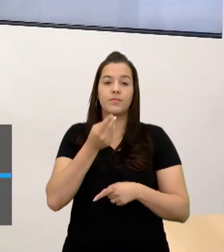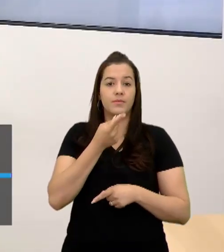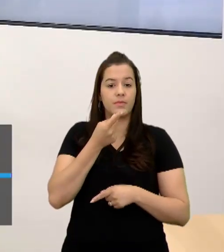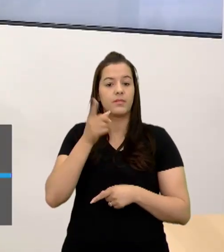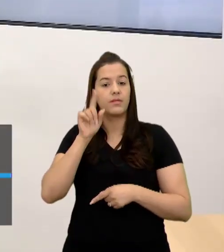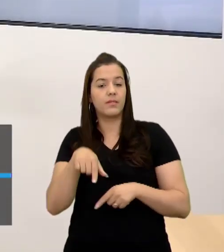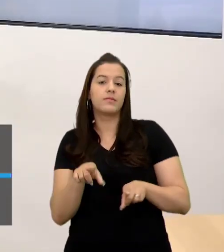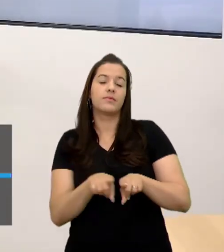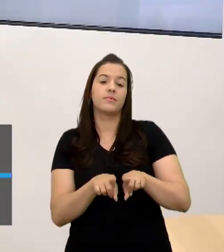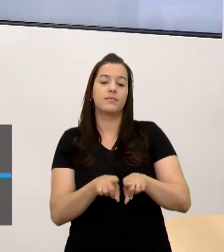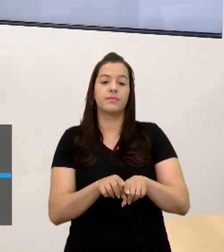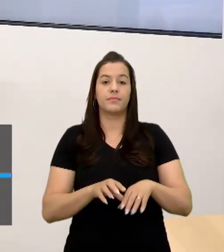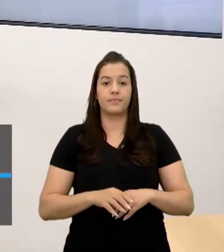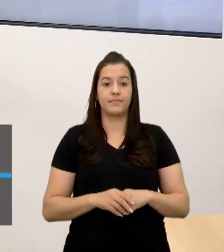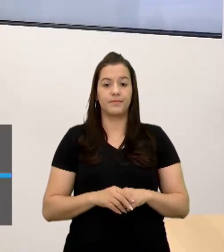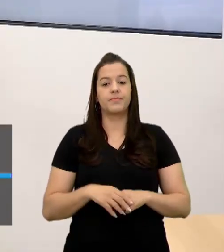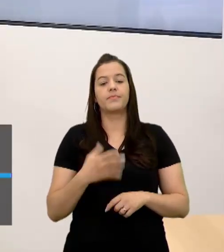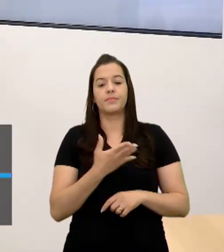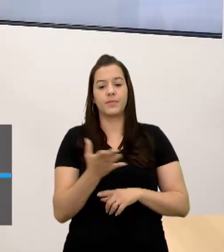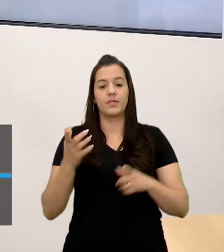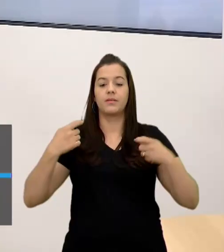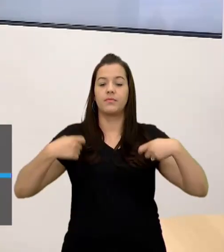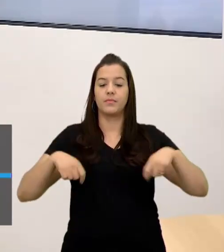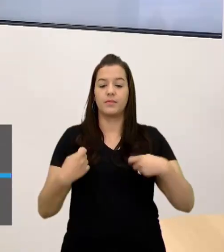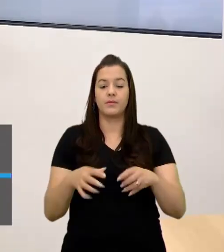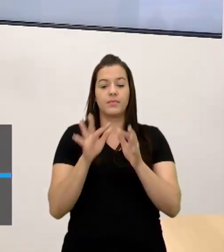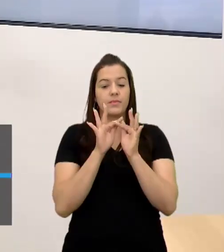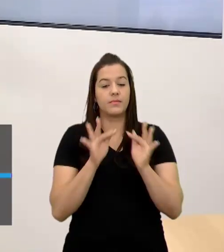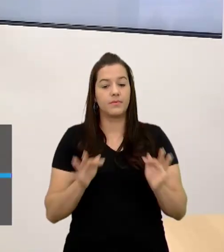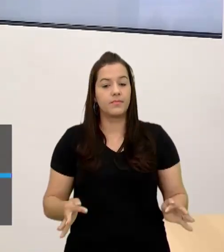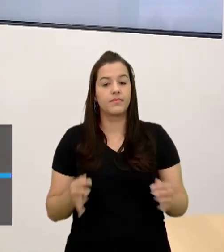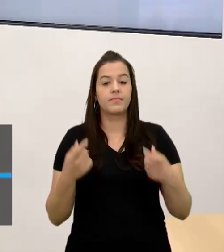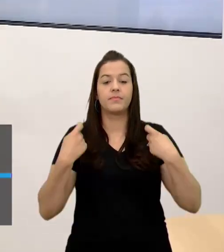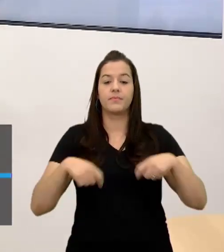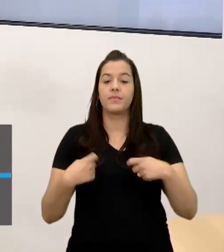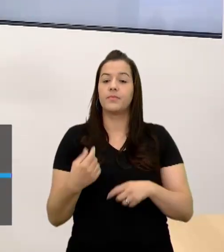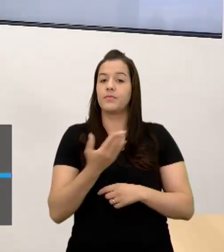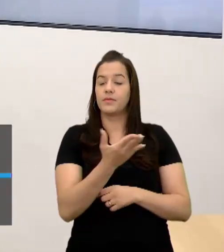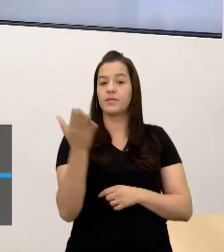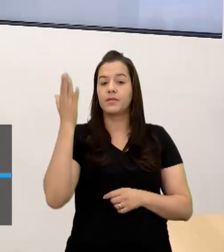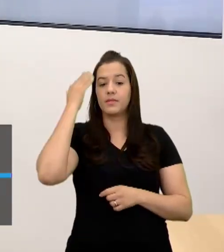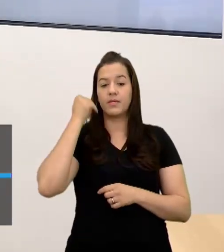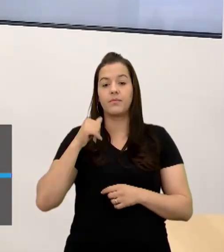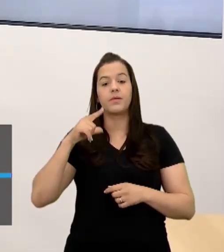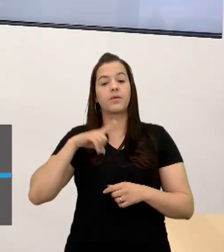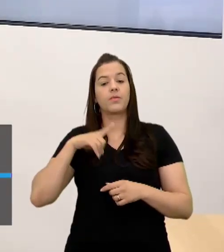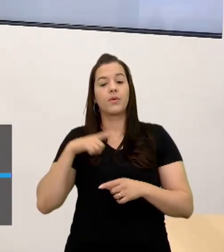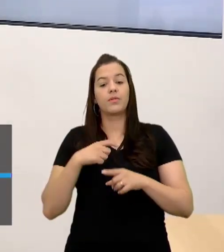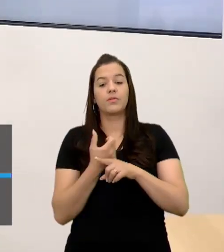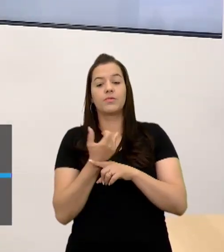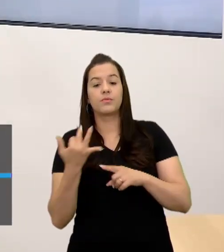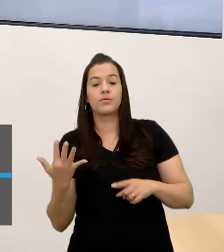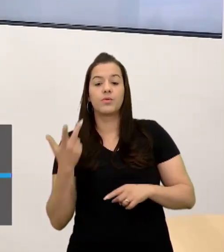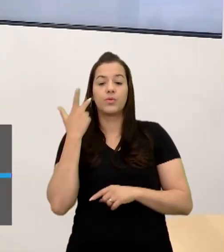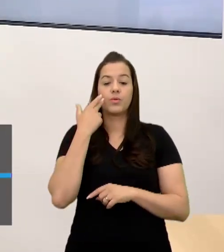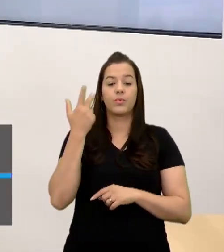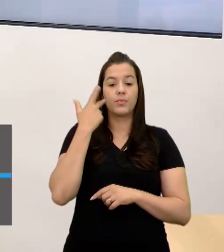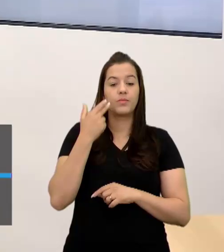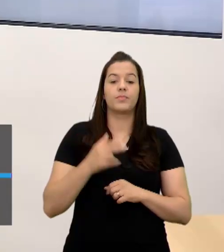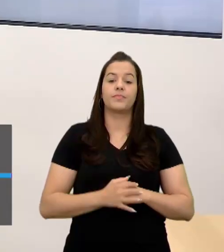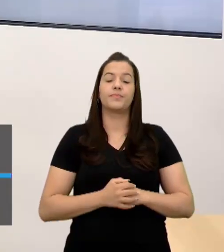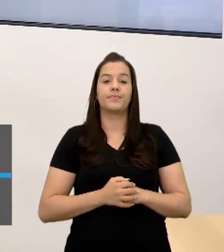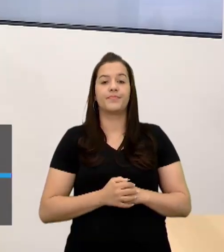percebe que é uma razão, né? Então ela carece dessa simplificação, então ela carece de você saber quais são os divisores comuns entre o numerador